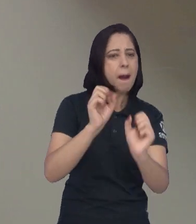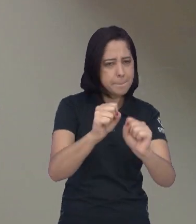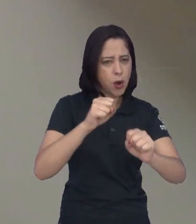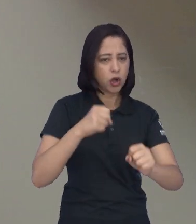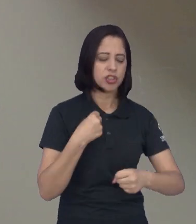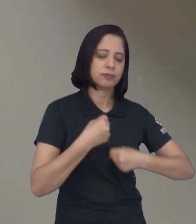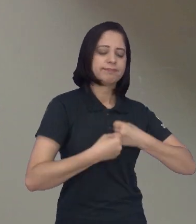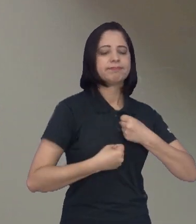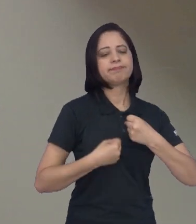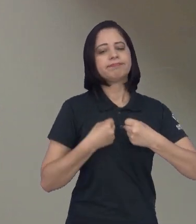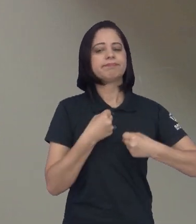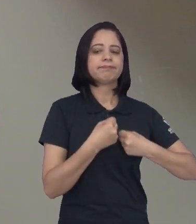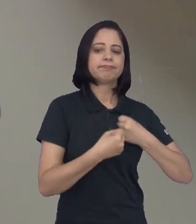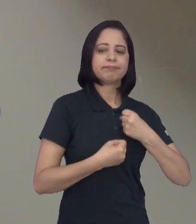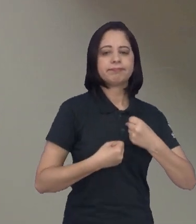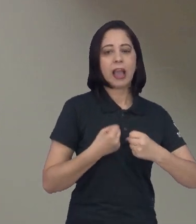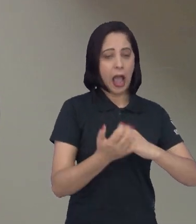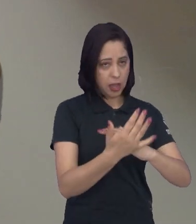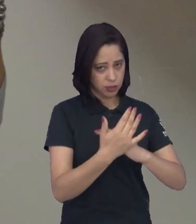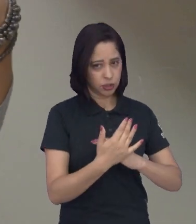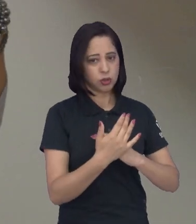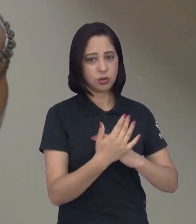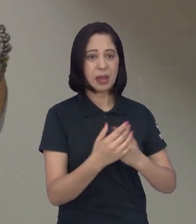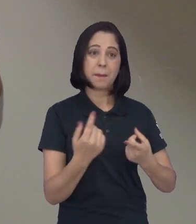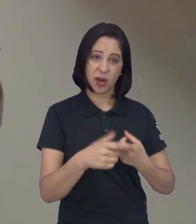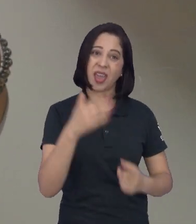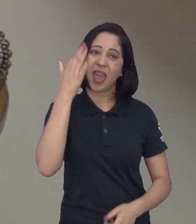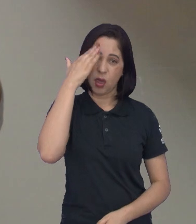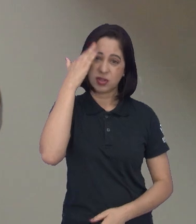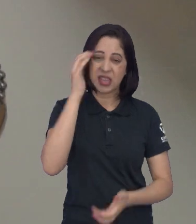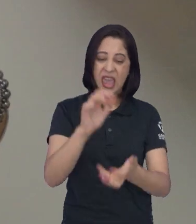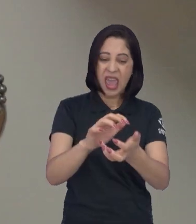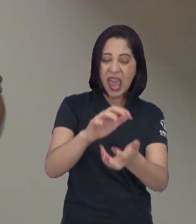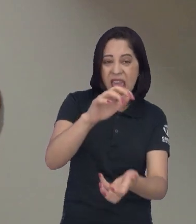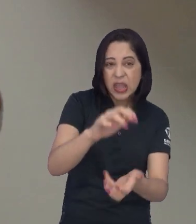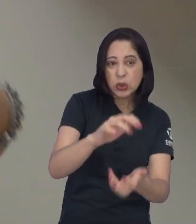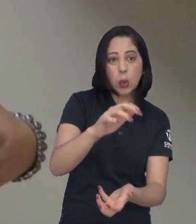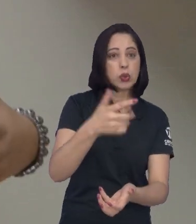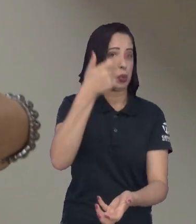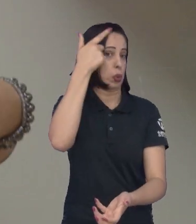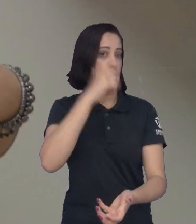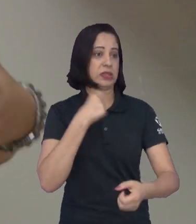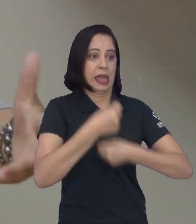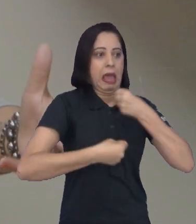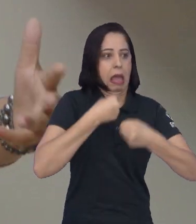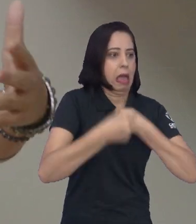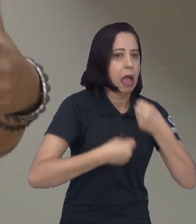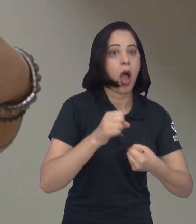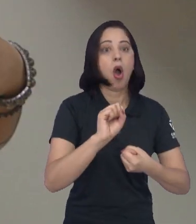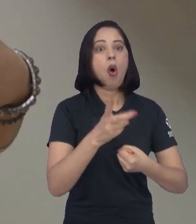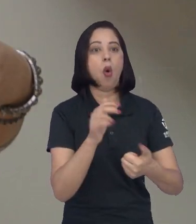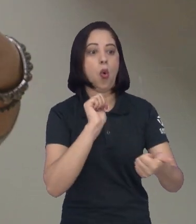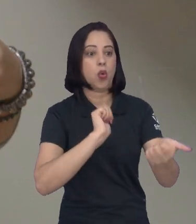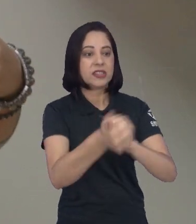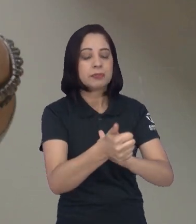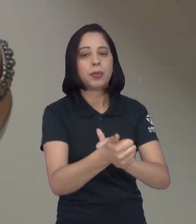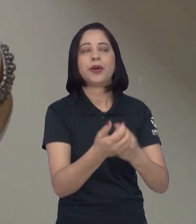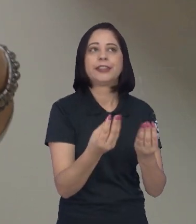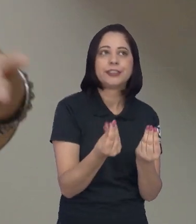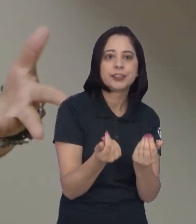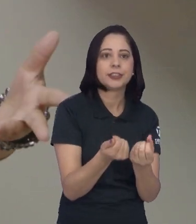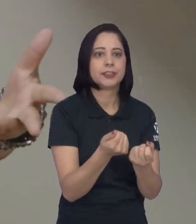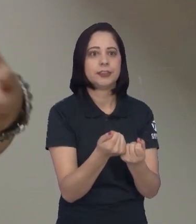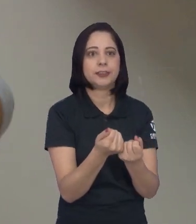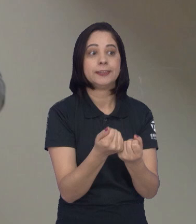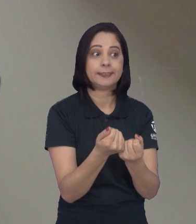pode ajudar porque sabemos que não dá para de repente aconselhar uma corrida ou um esporte mais como que eu posso dizer mais